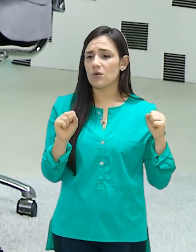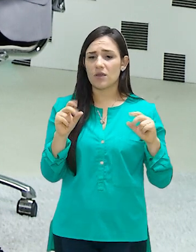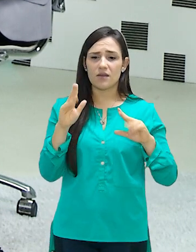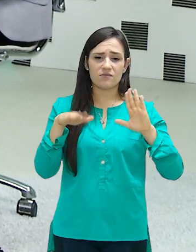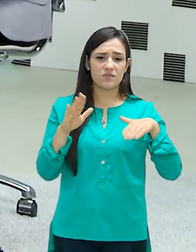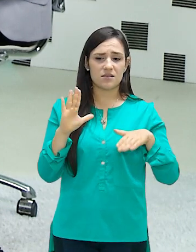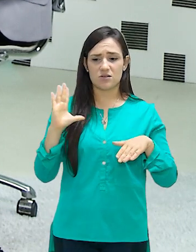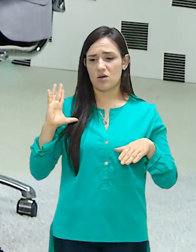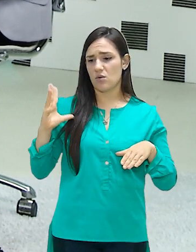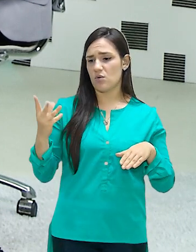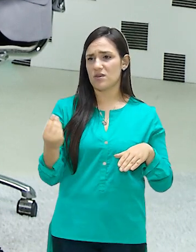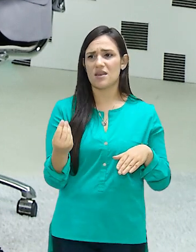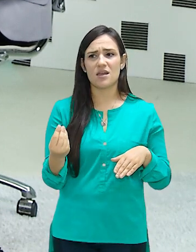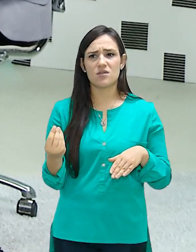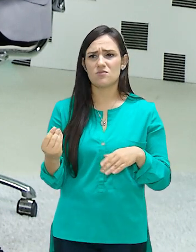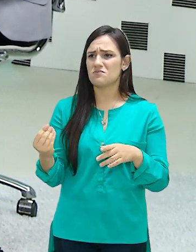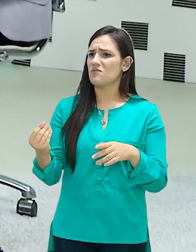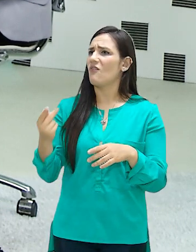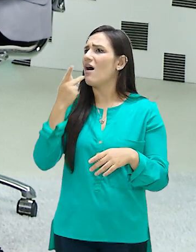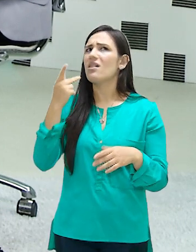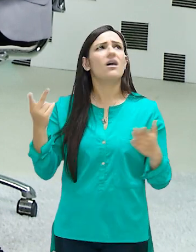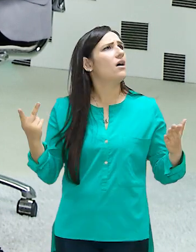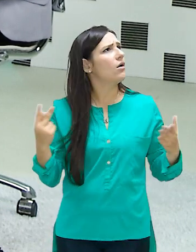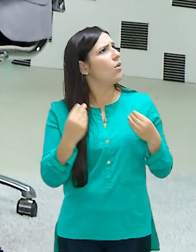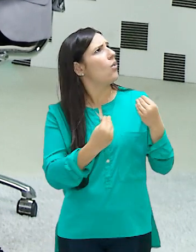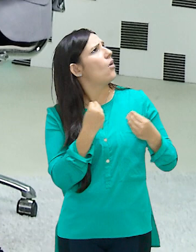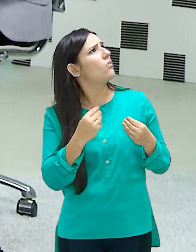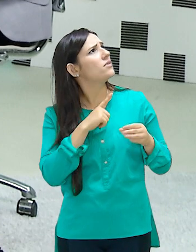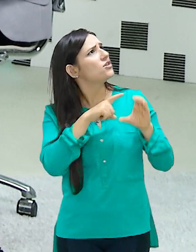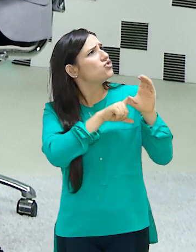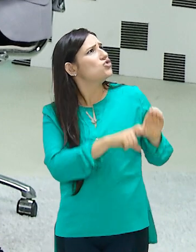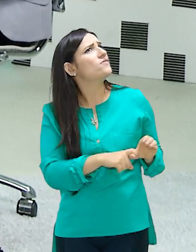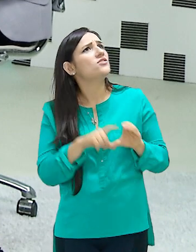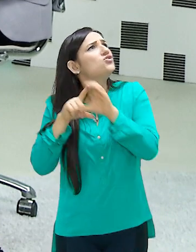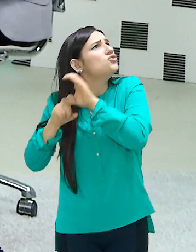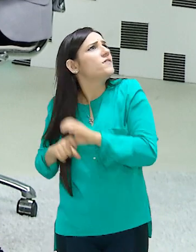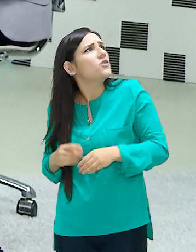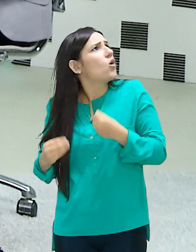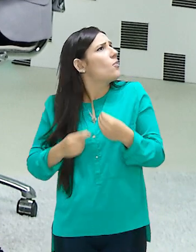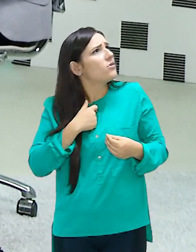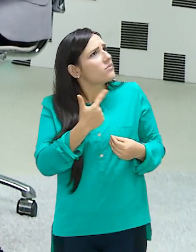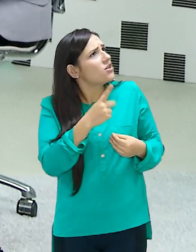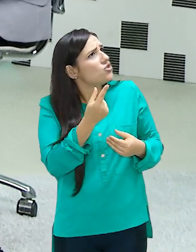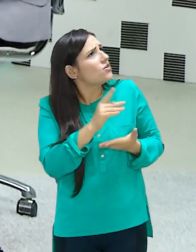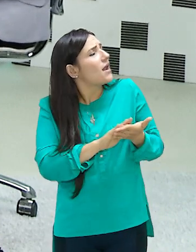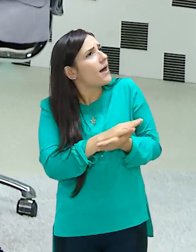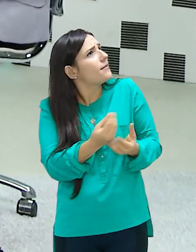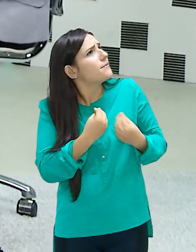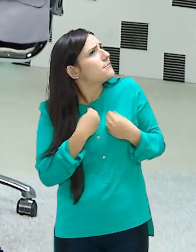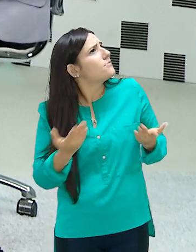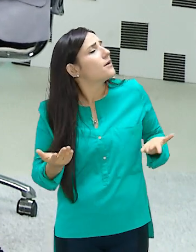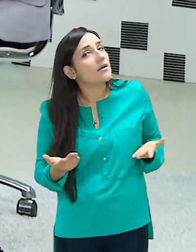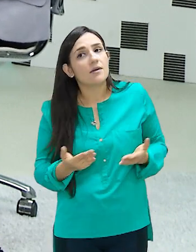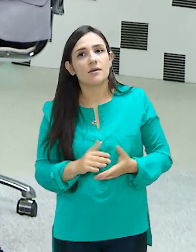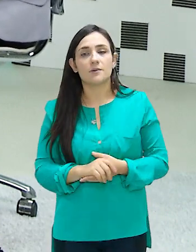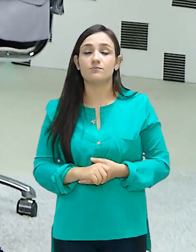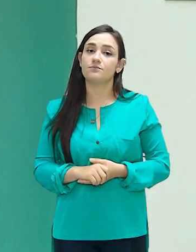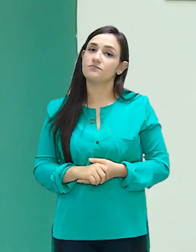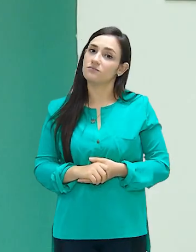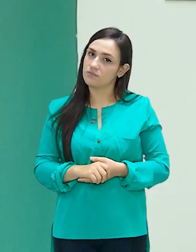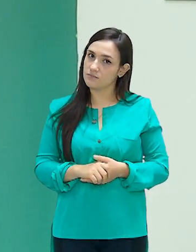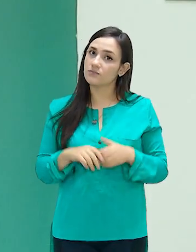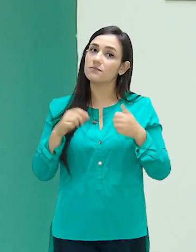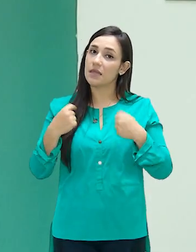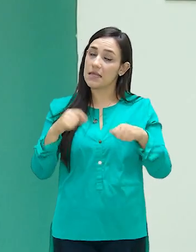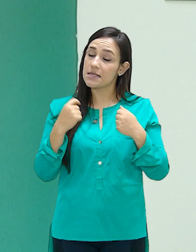está brigando aí porque os pais morreram e cheio de dívidas. Como que funciona isso na prática? O que tem